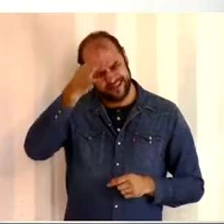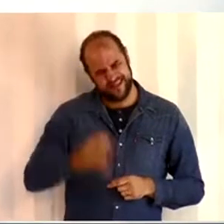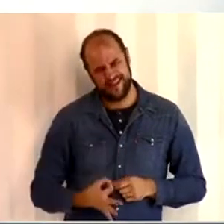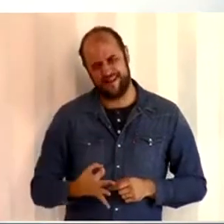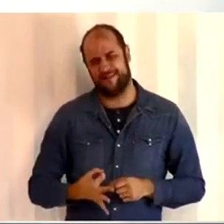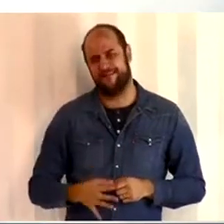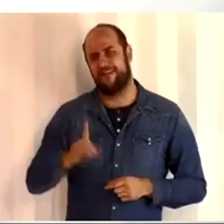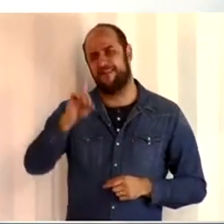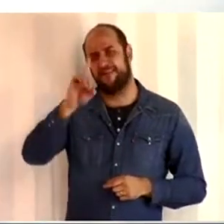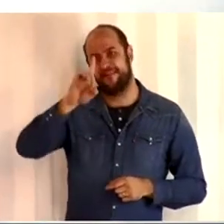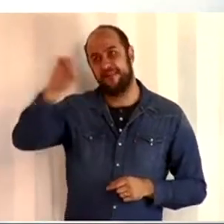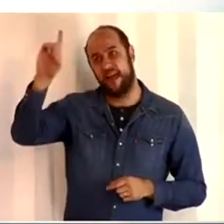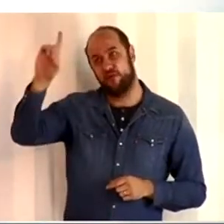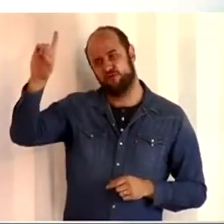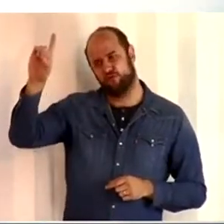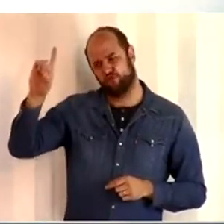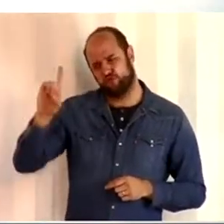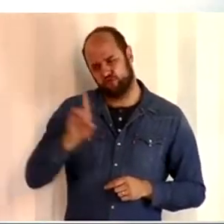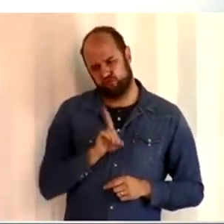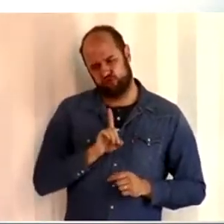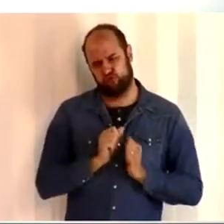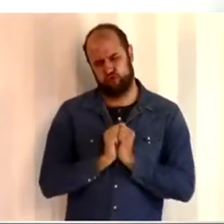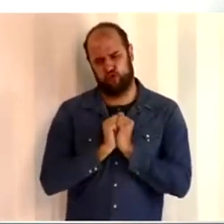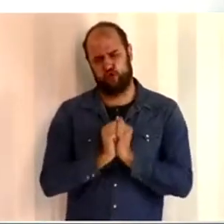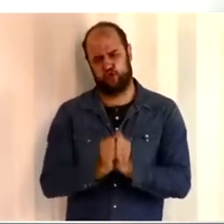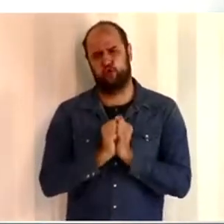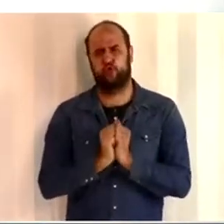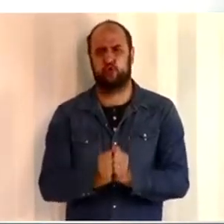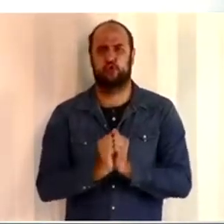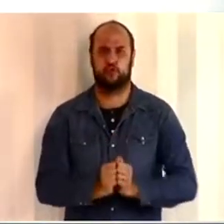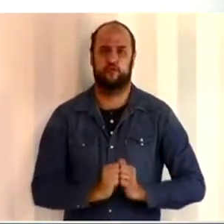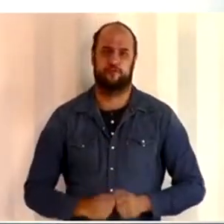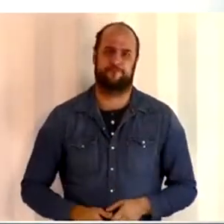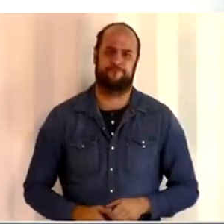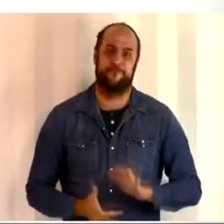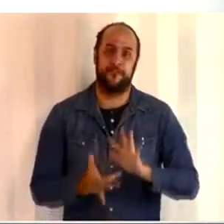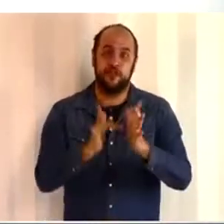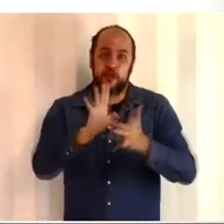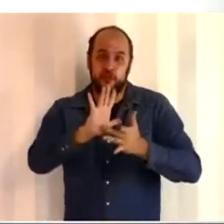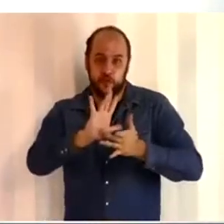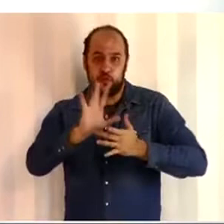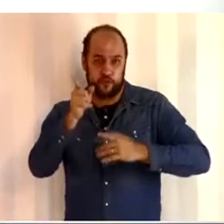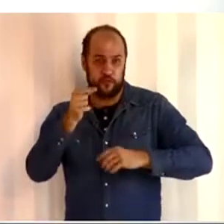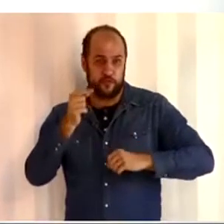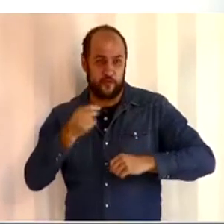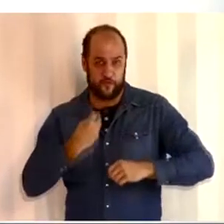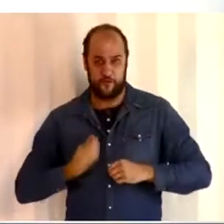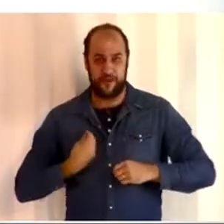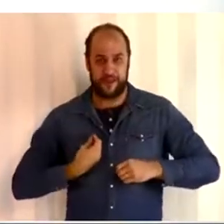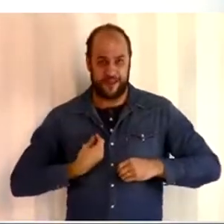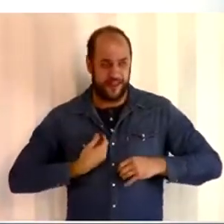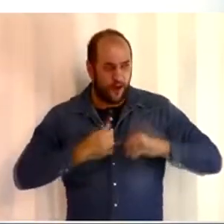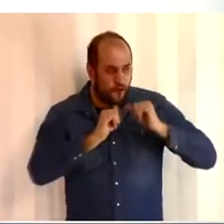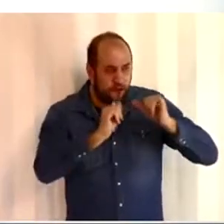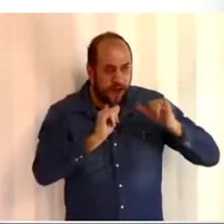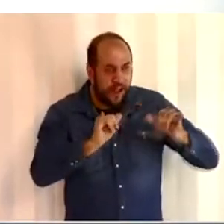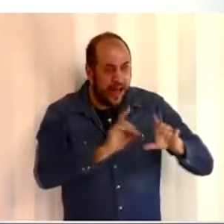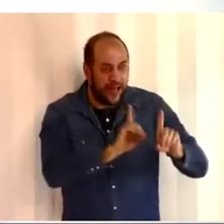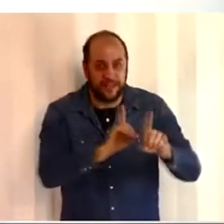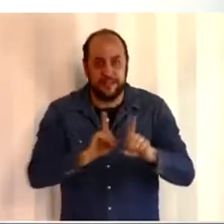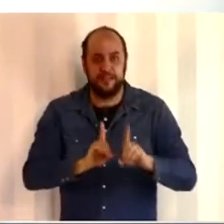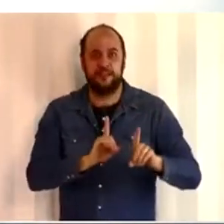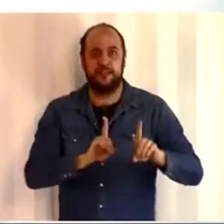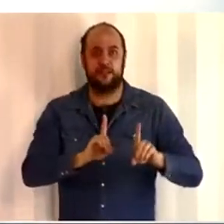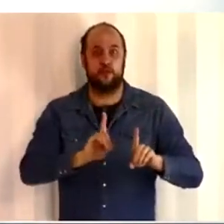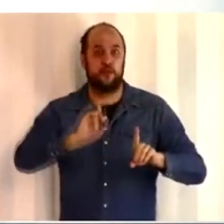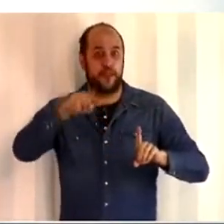sei, Deus está comigo. O Senhor Jesus, antes de ser elevado aos céus, Ele declarou isso aos seus discípulos, após dar a ordem